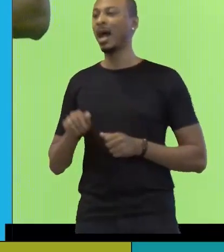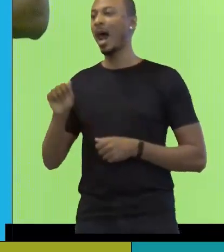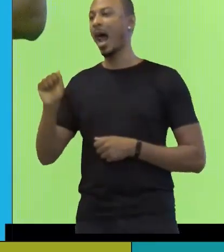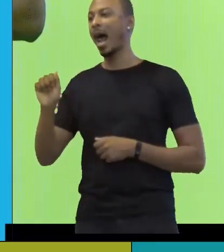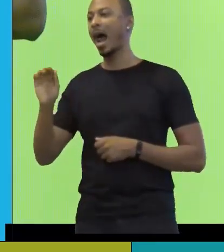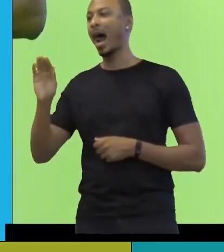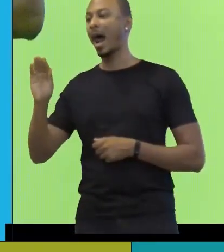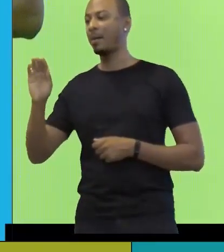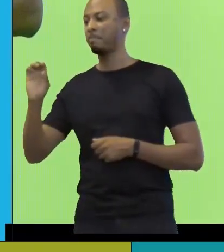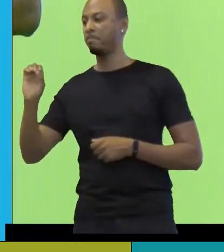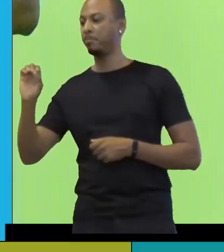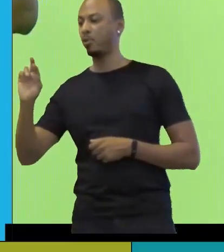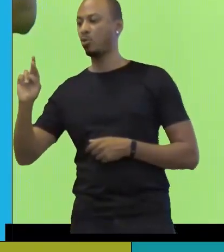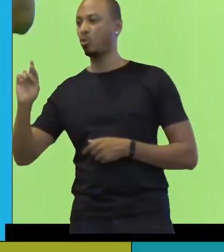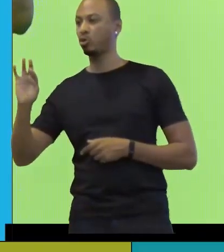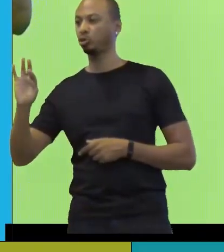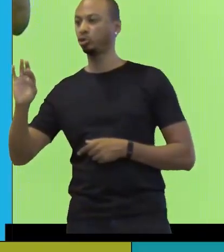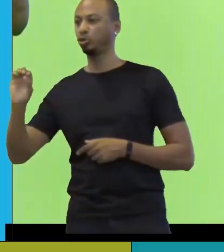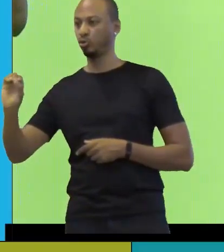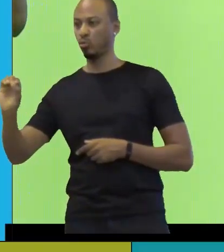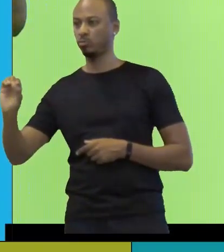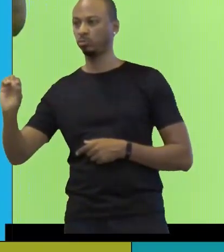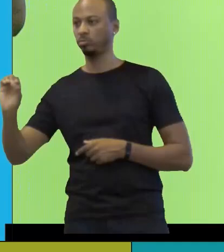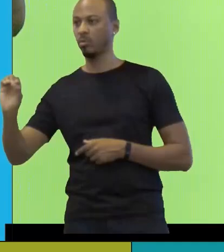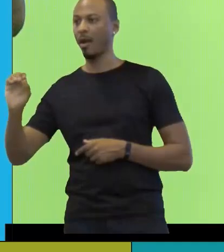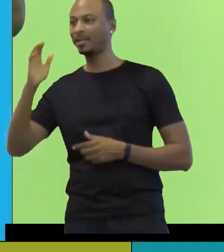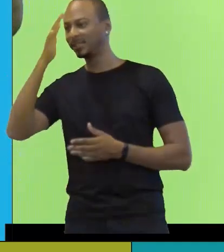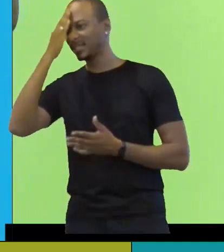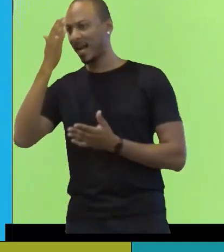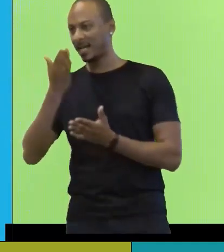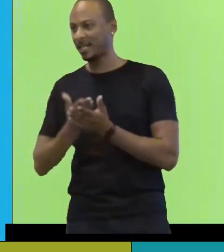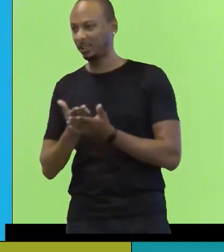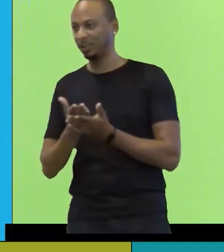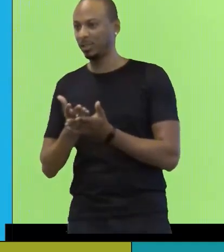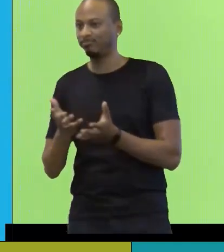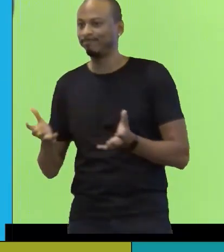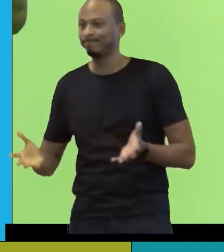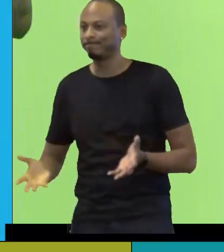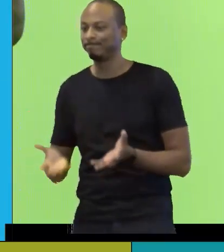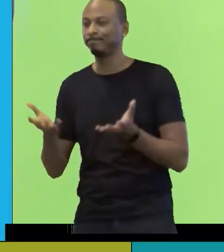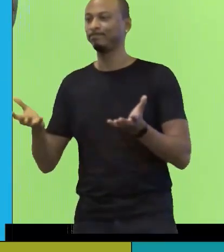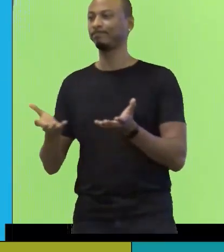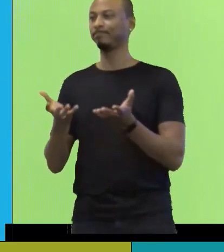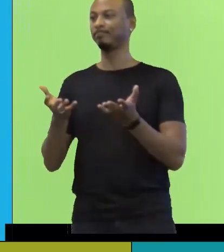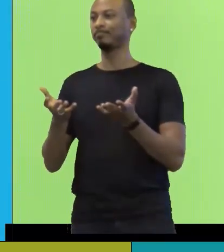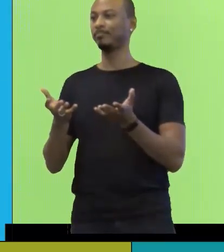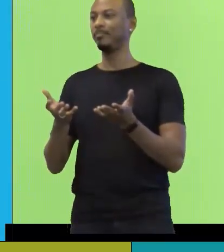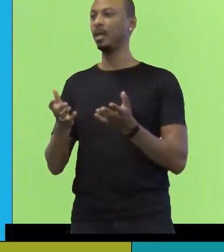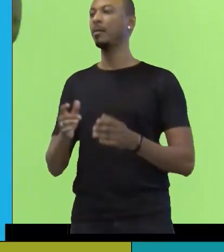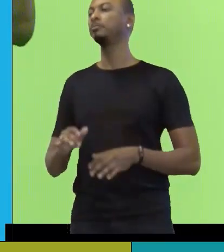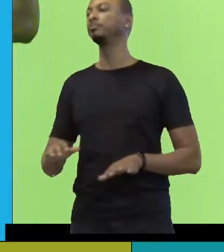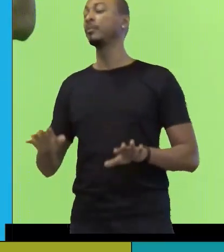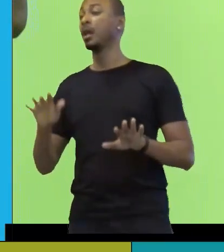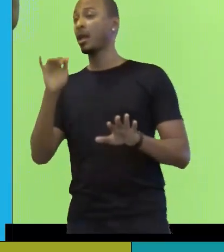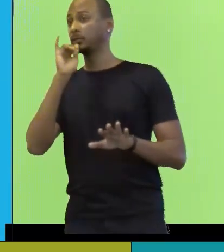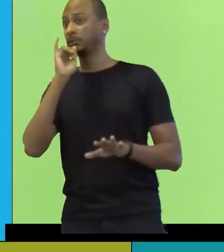vendem. A pergunta é: a farmácia, ela é uma empresa pública ou